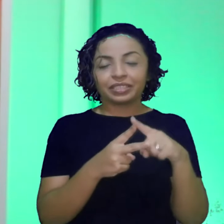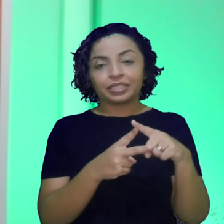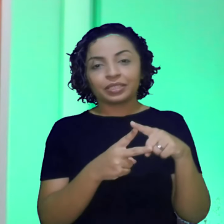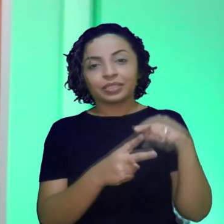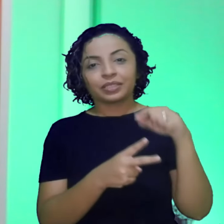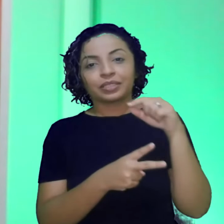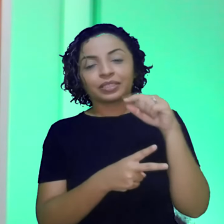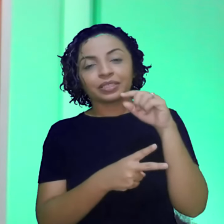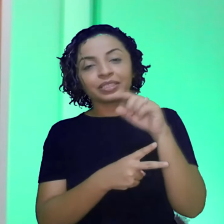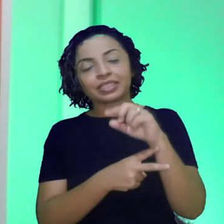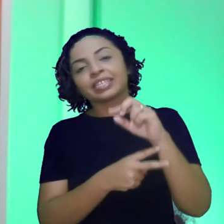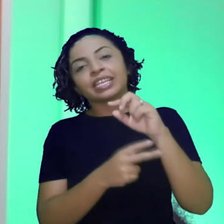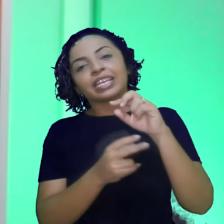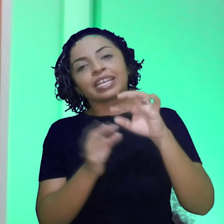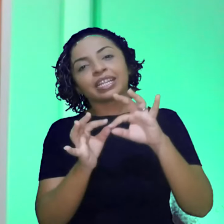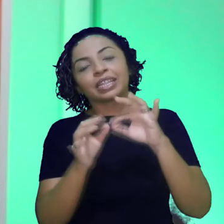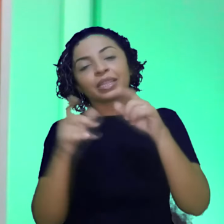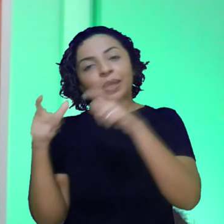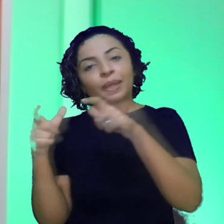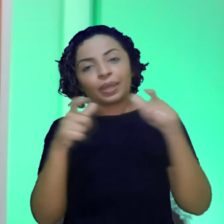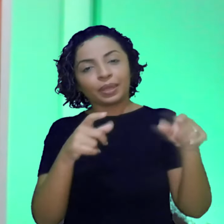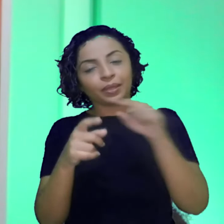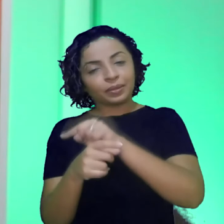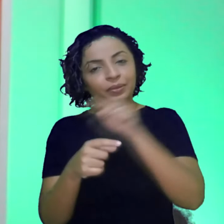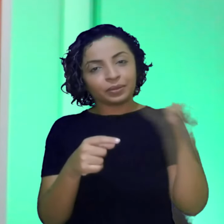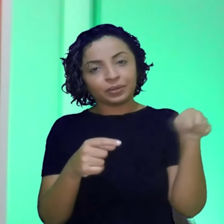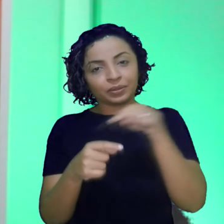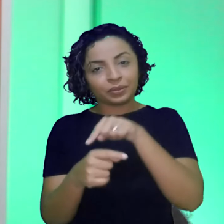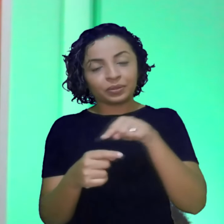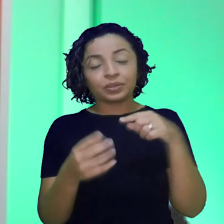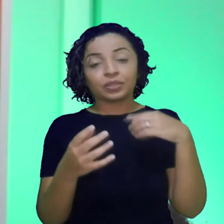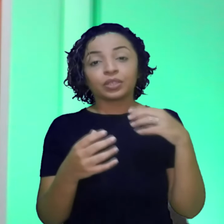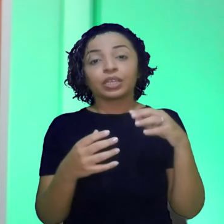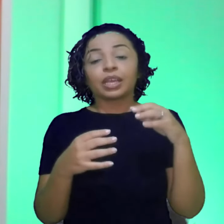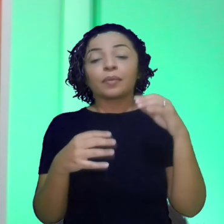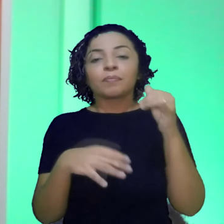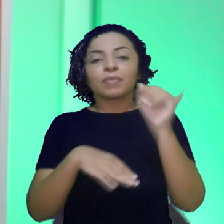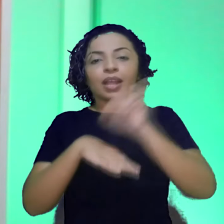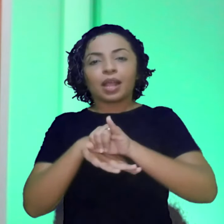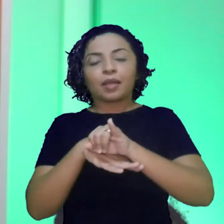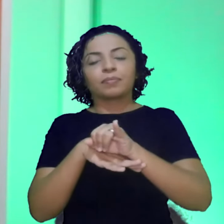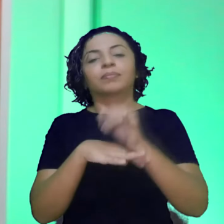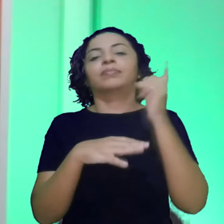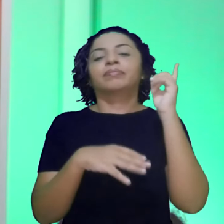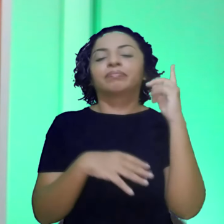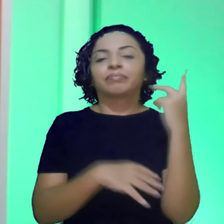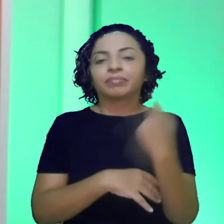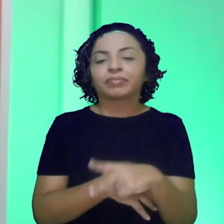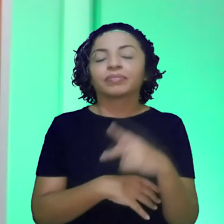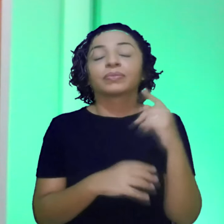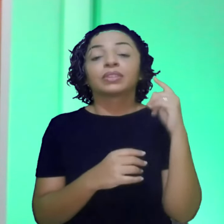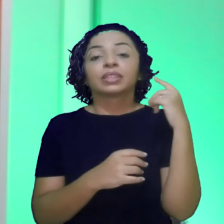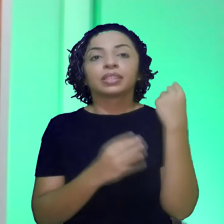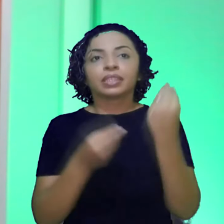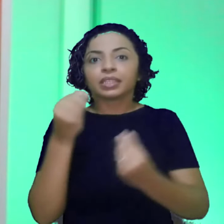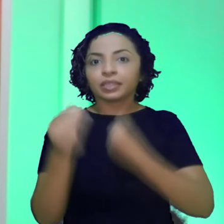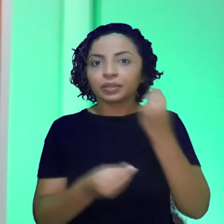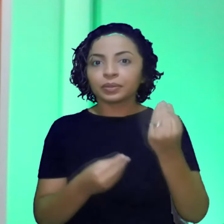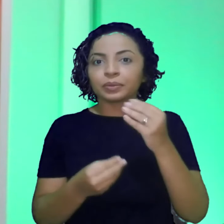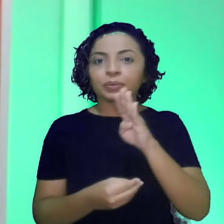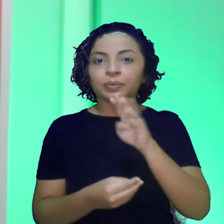Budapeste. Três narrativas distintas que se passam em diferentes capitais da Europa Oriental compõem o mais